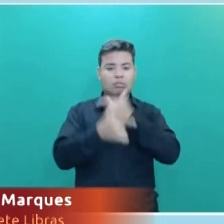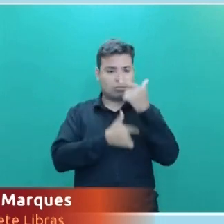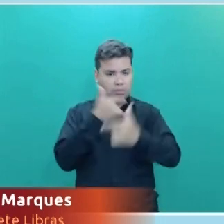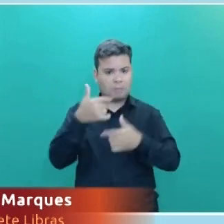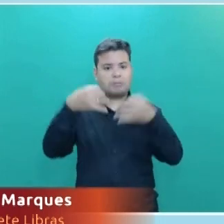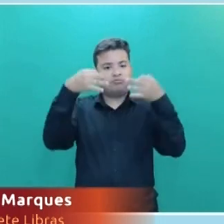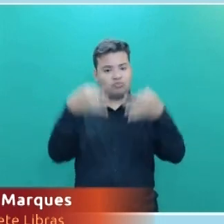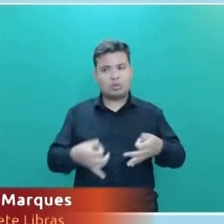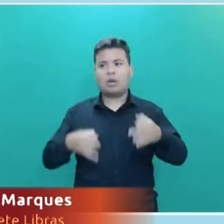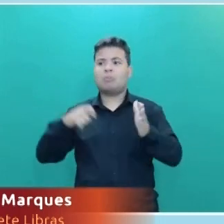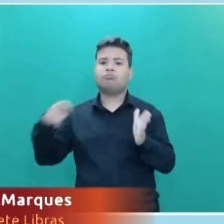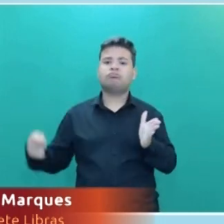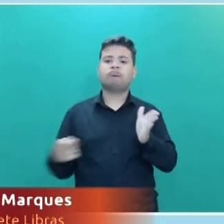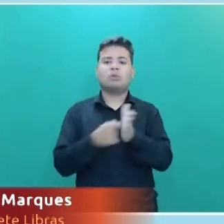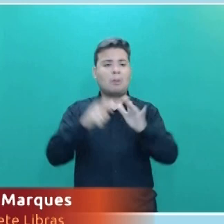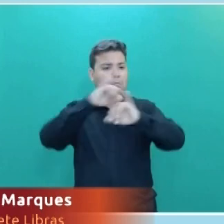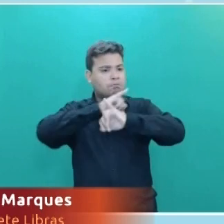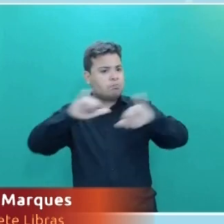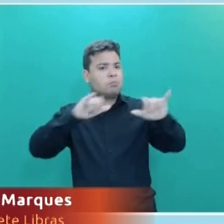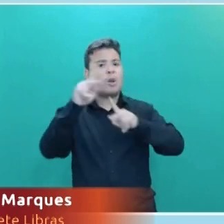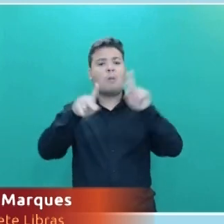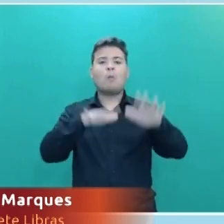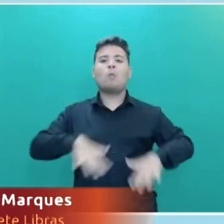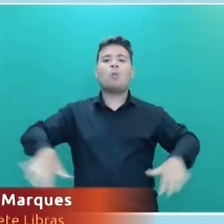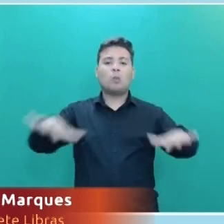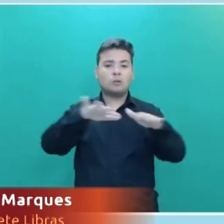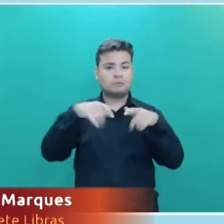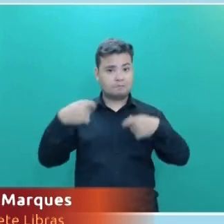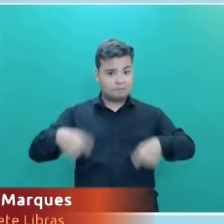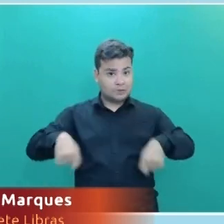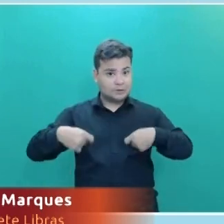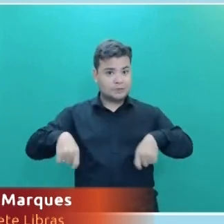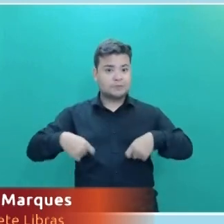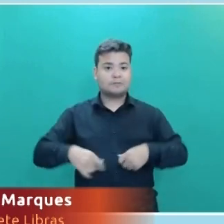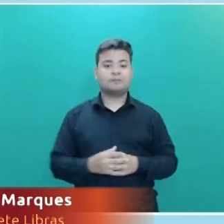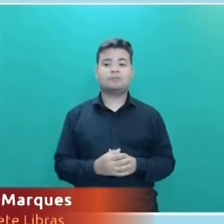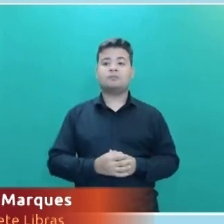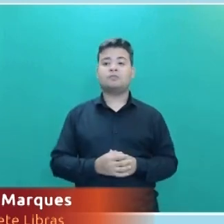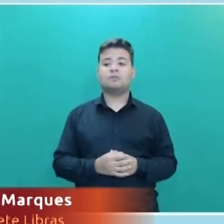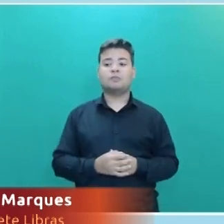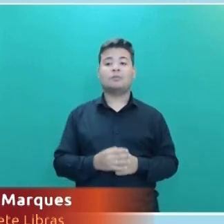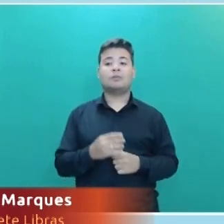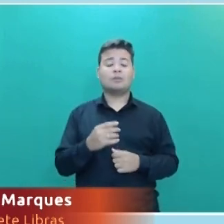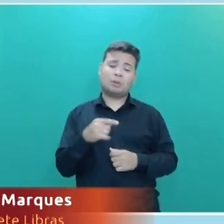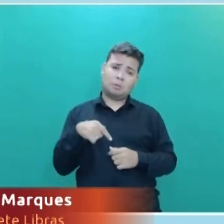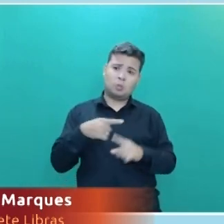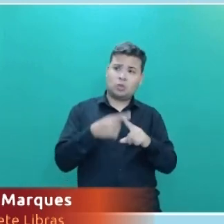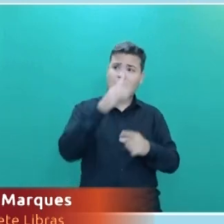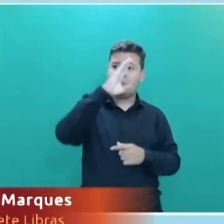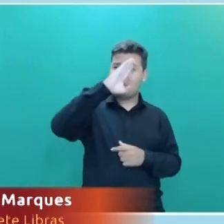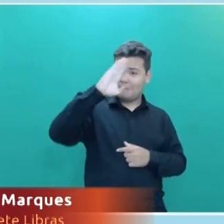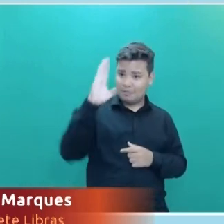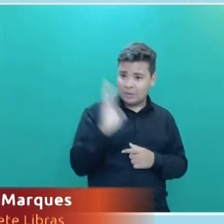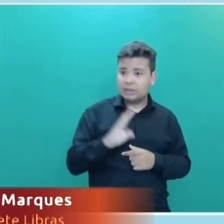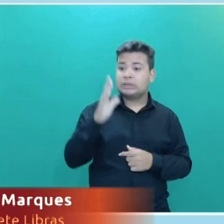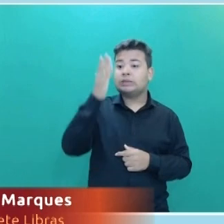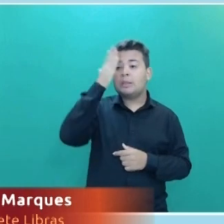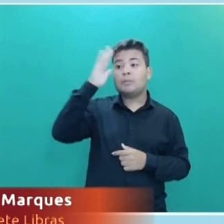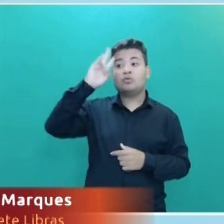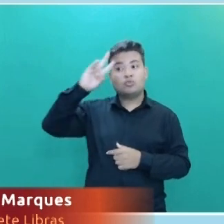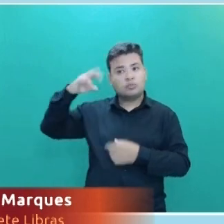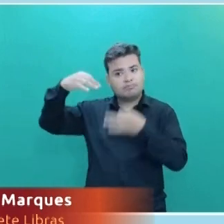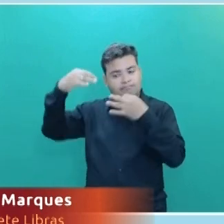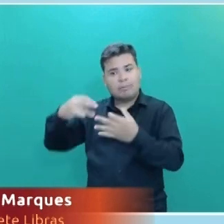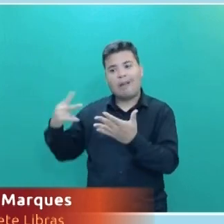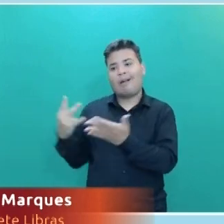isso, trazer os dados para a população, para a gente mostrar o outro lado do Brasil quando a gente sai da nossa bolha, né? Então,